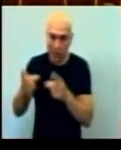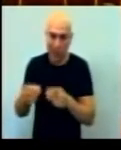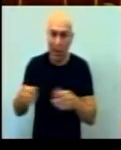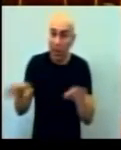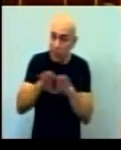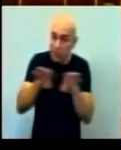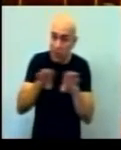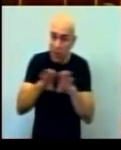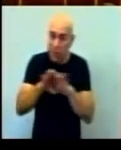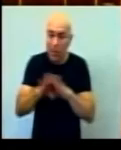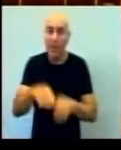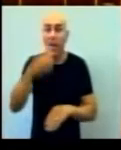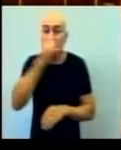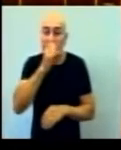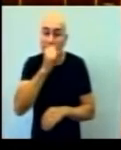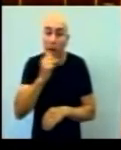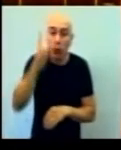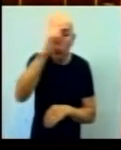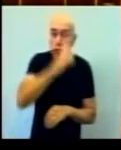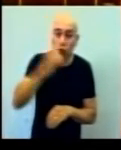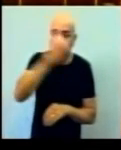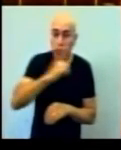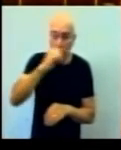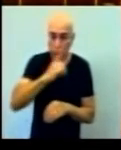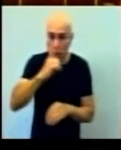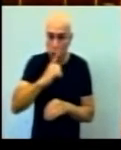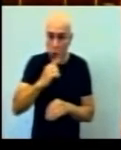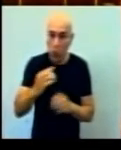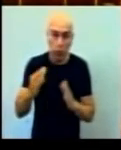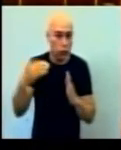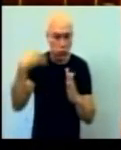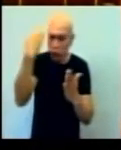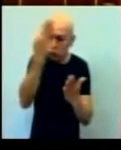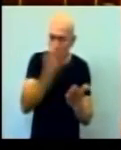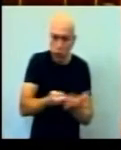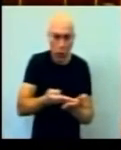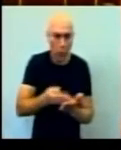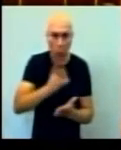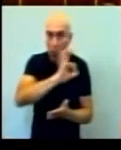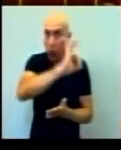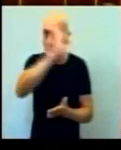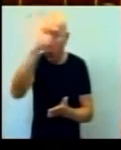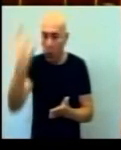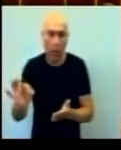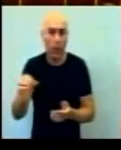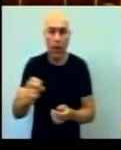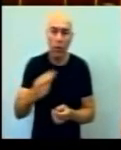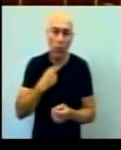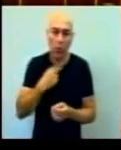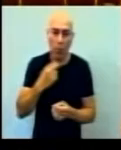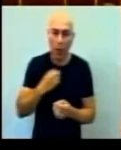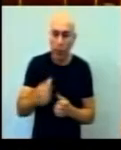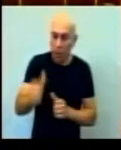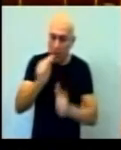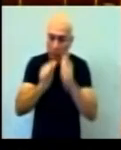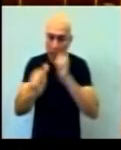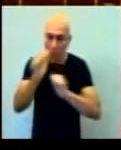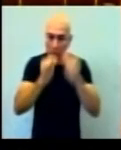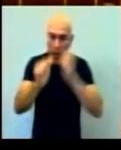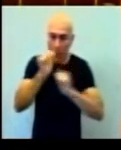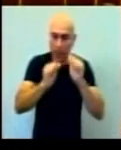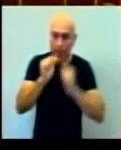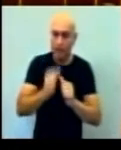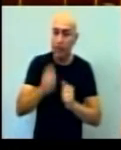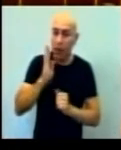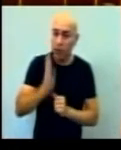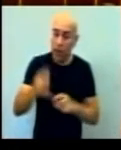estão proibidas aos sábados e domingos o dia todo. O consumo de bebida alcoólica,